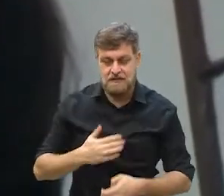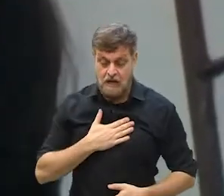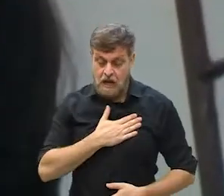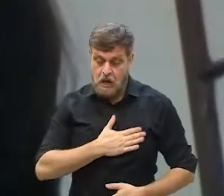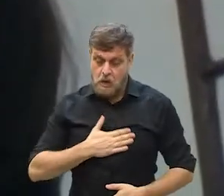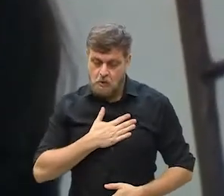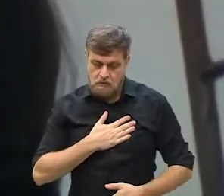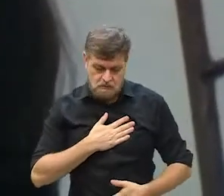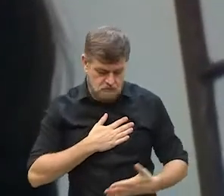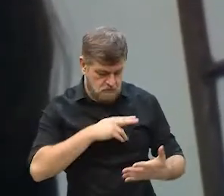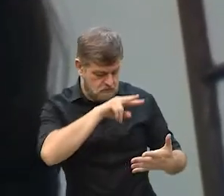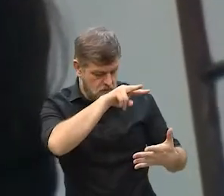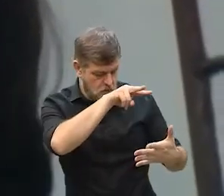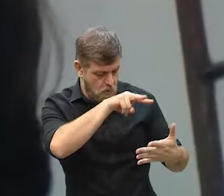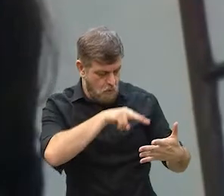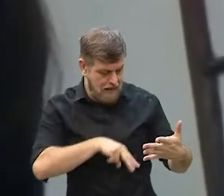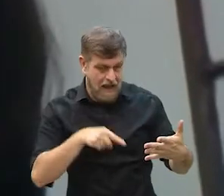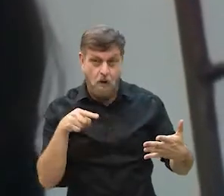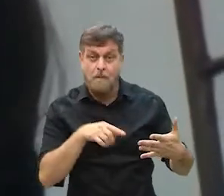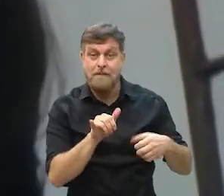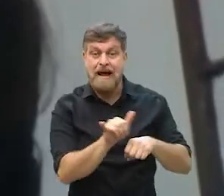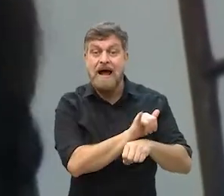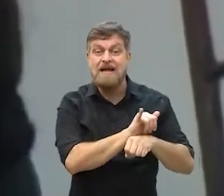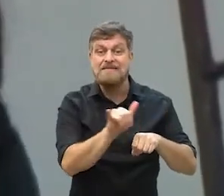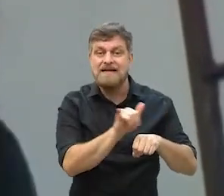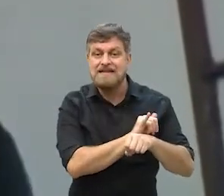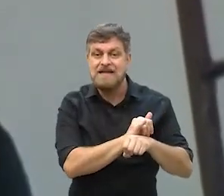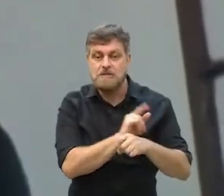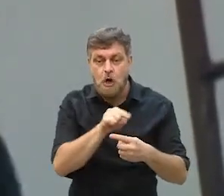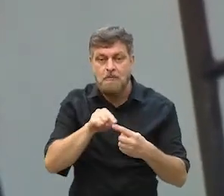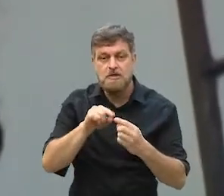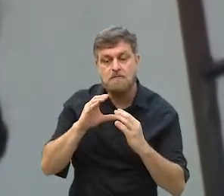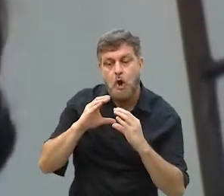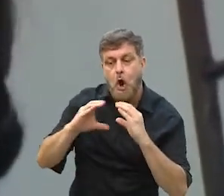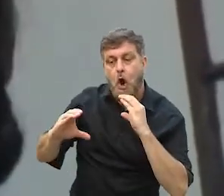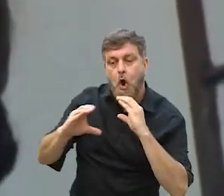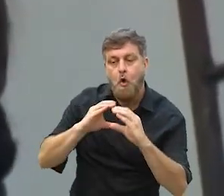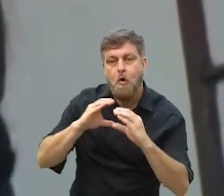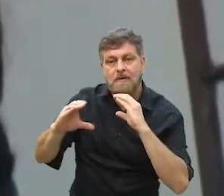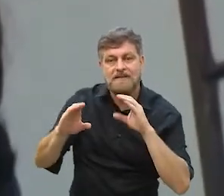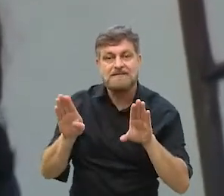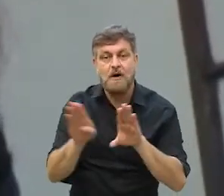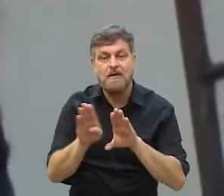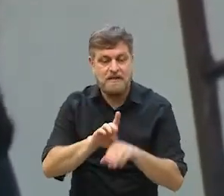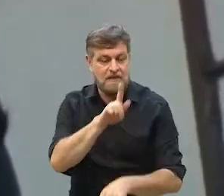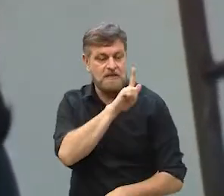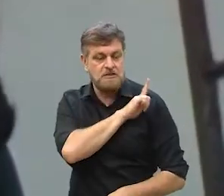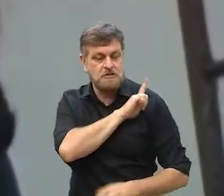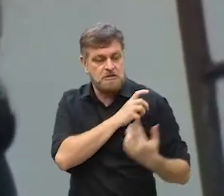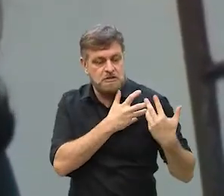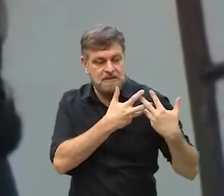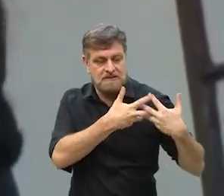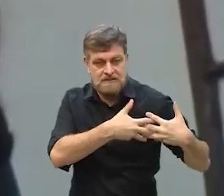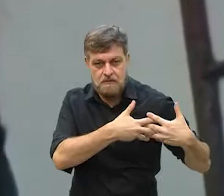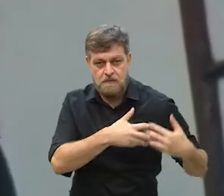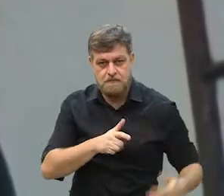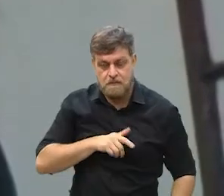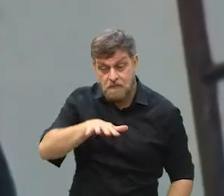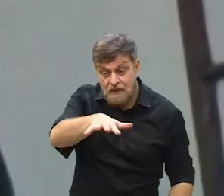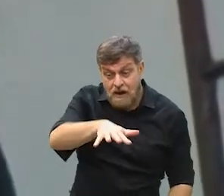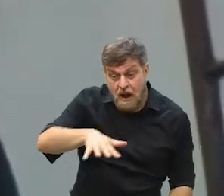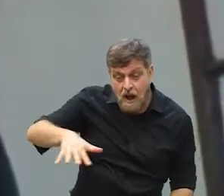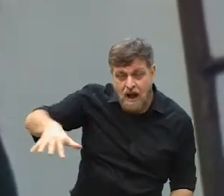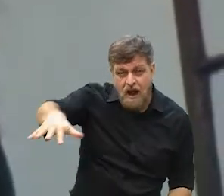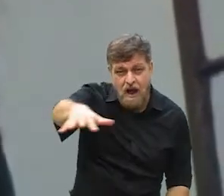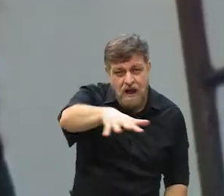olhar como esse instrumento comunicativo e, ao mesmo tempo, de gestão. Então, nós estamos falando de uma região